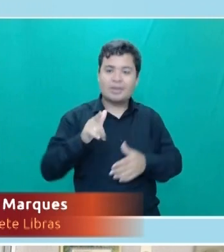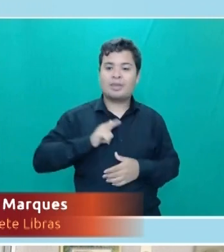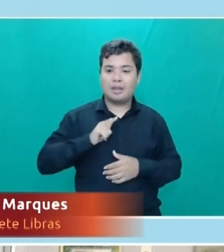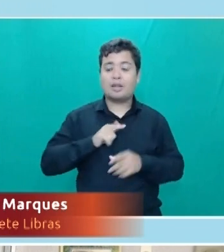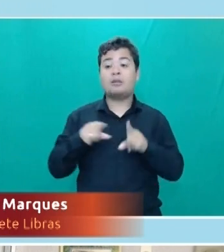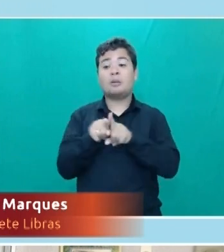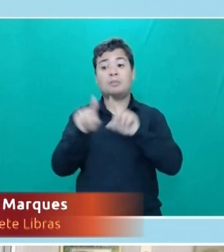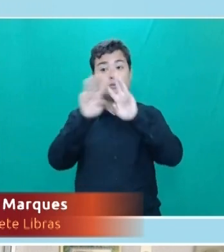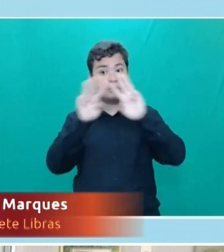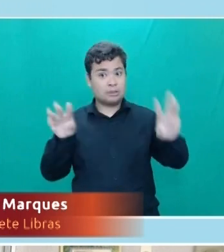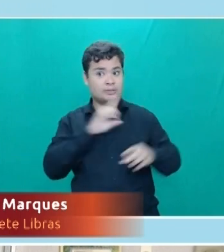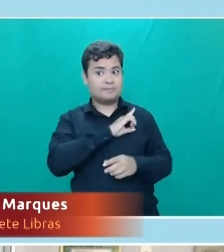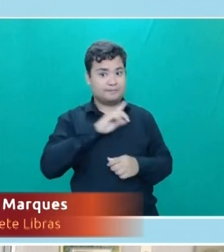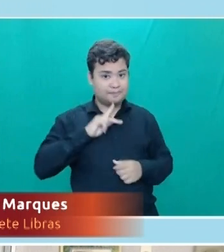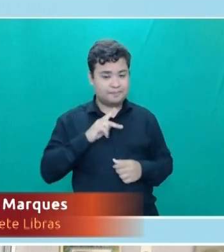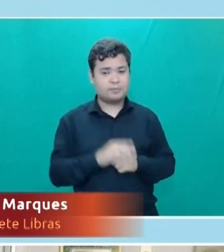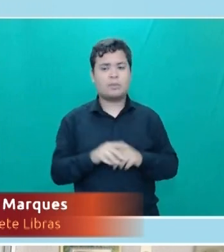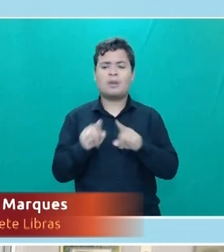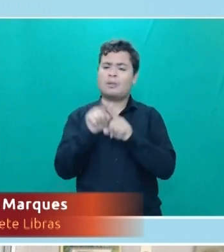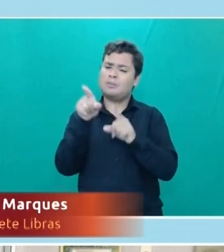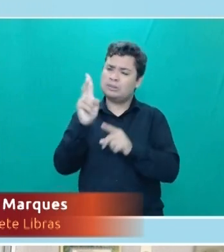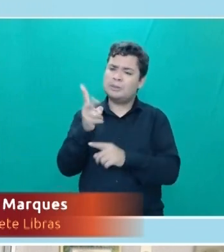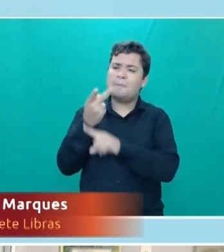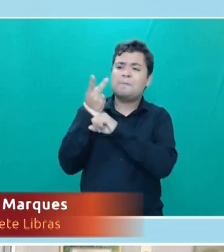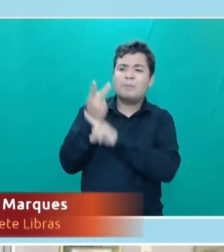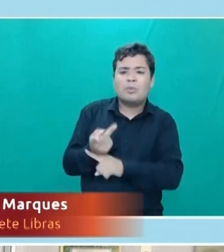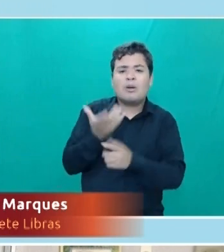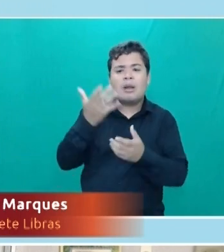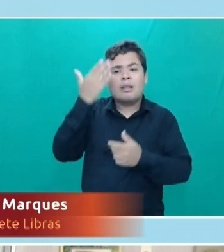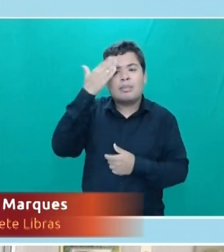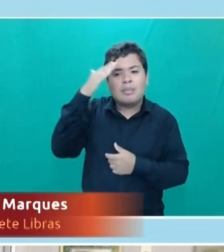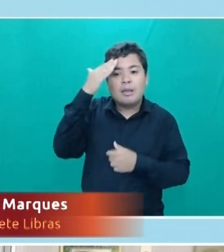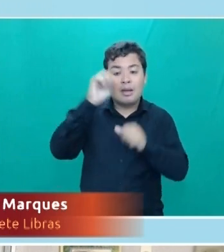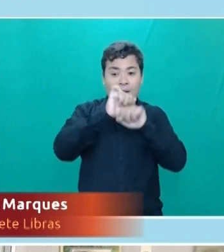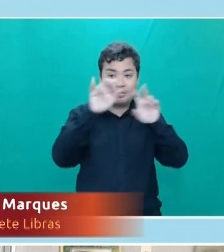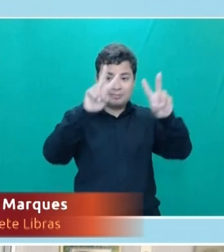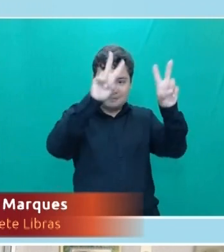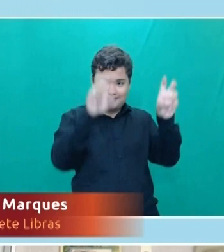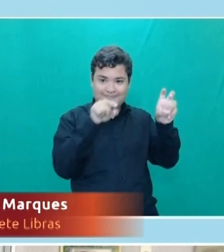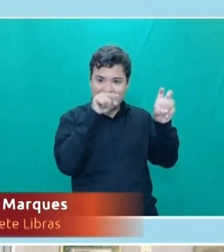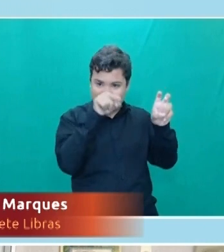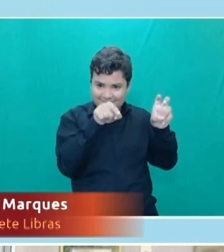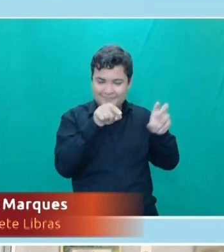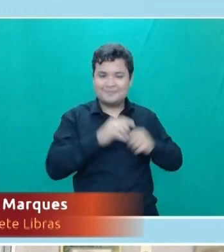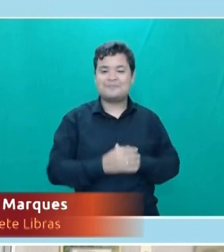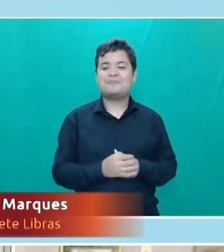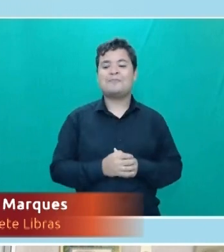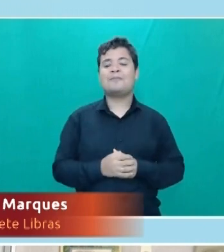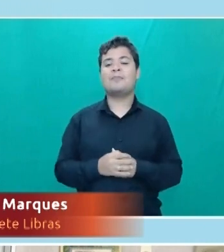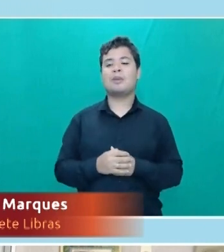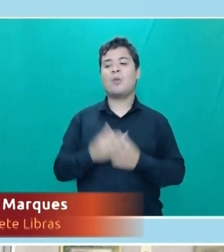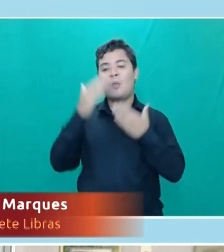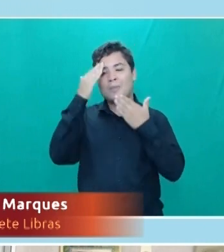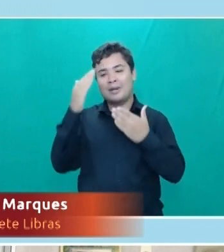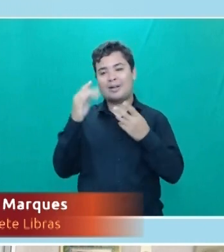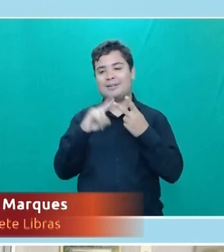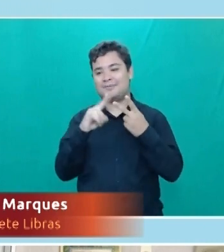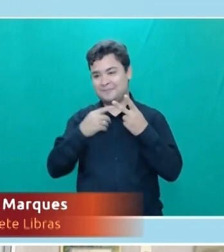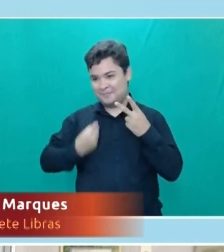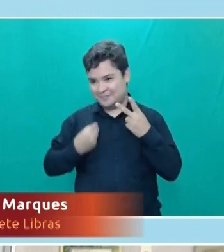Pública também. E procure sempre entender um pouco mais sobre racismo e injúria racial, que é importante. Obrigada, Salomão, pela sua presença.